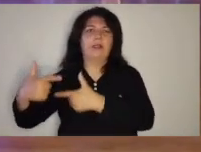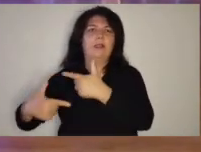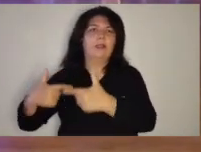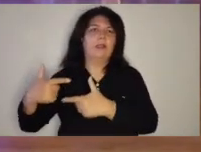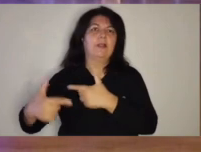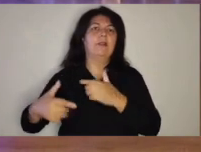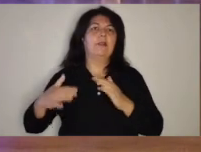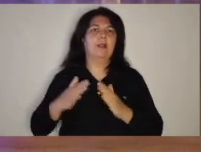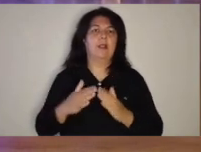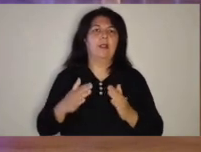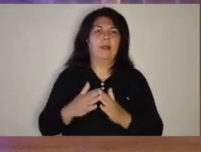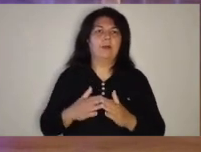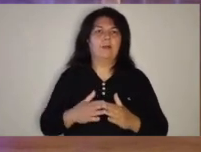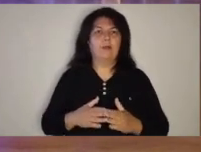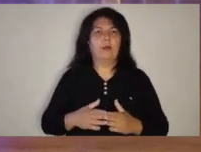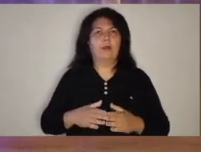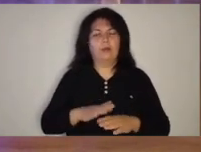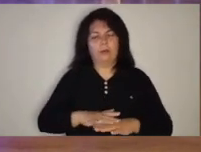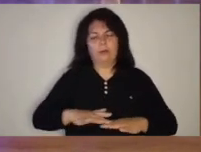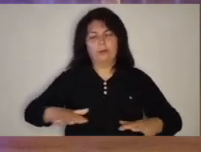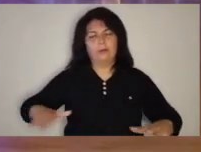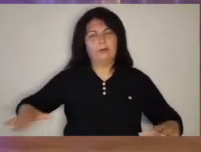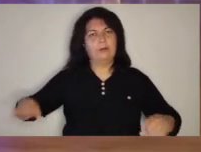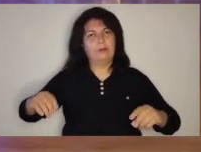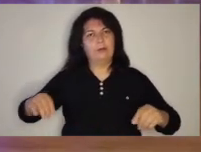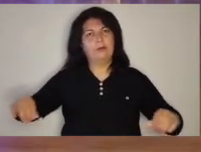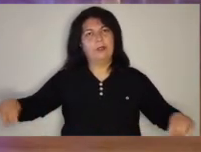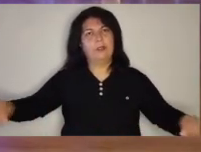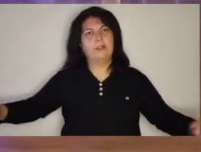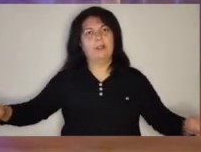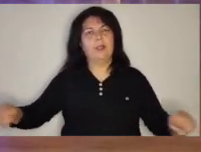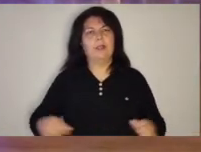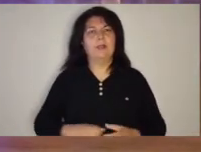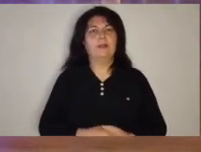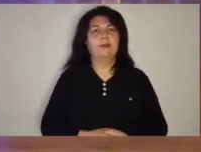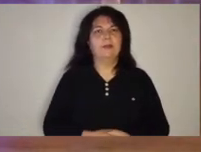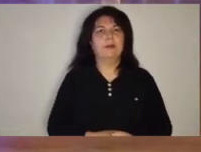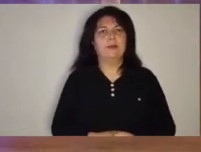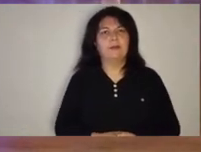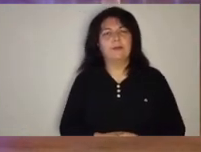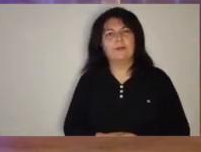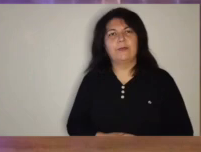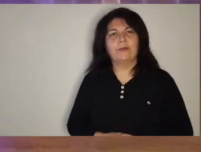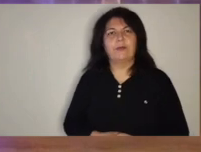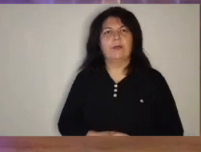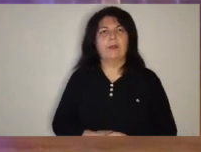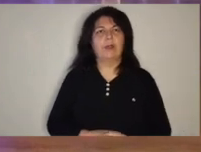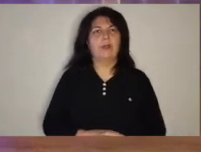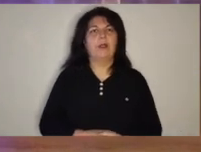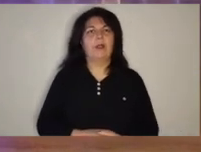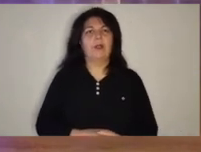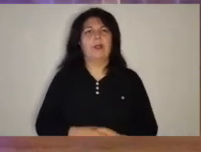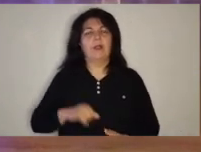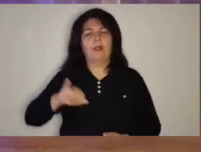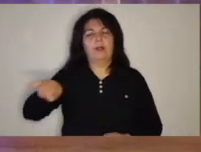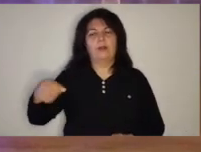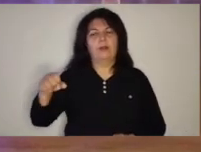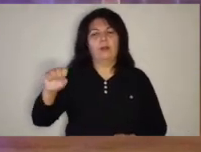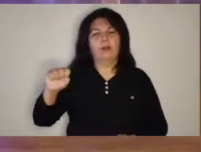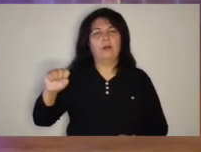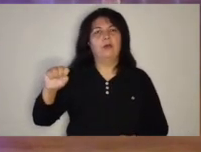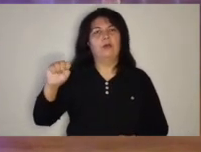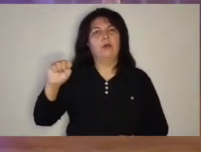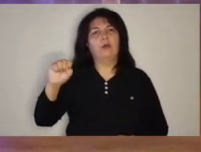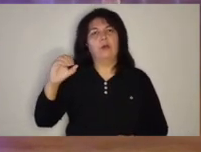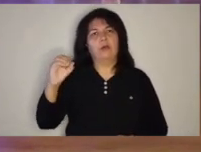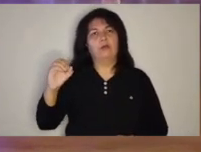pereceu no deserto. Entrou a nova geração, né, com Josué na terra prometida. Josué